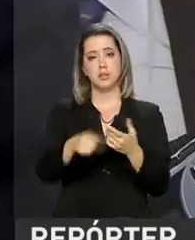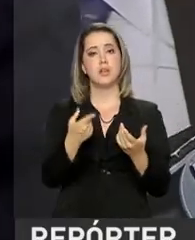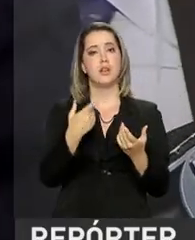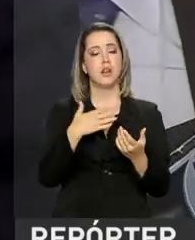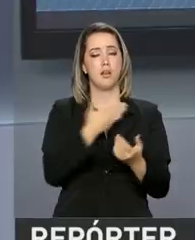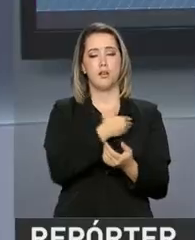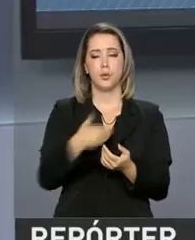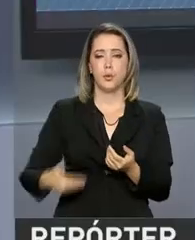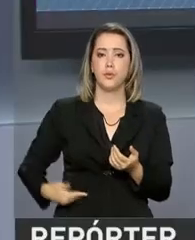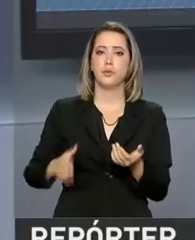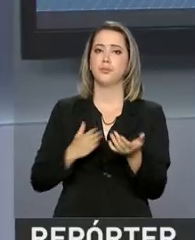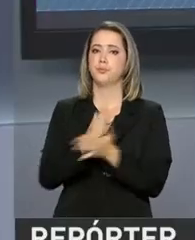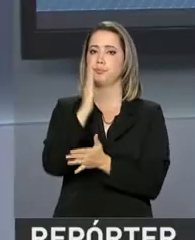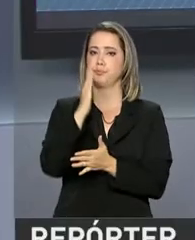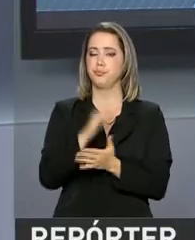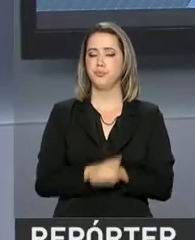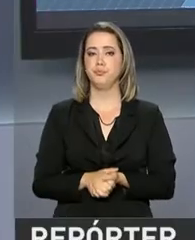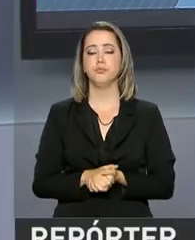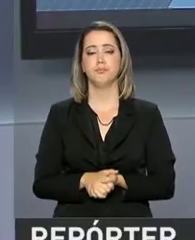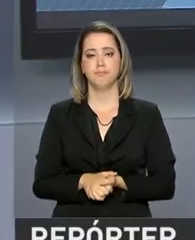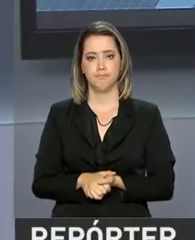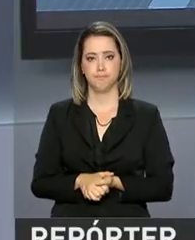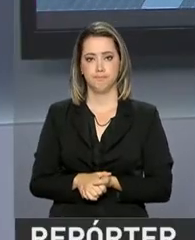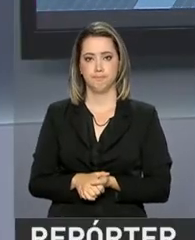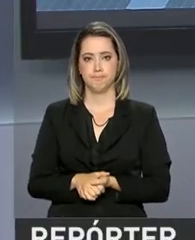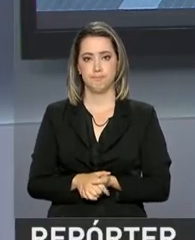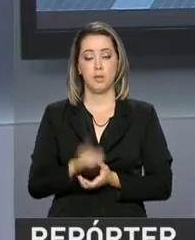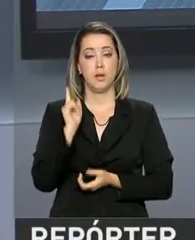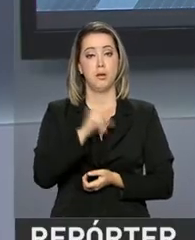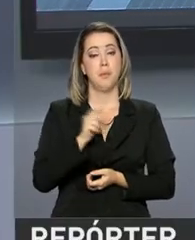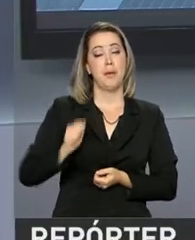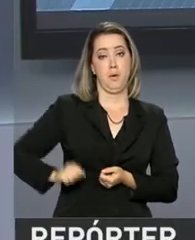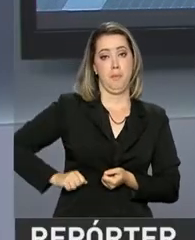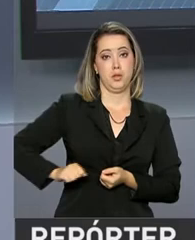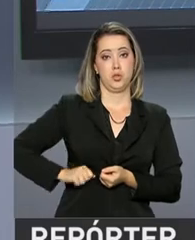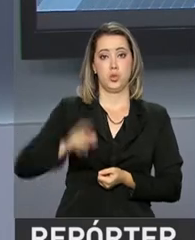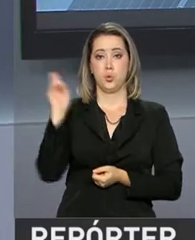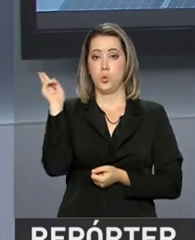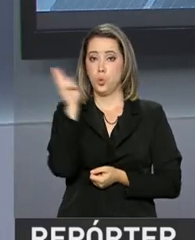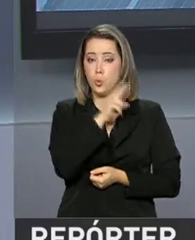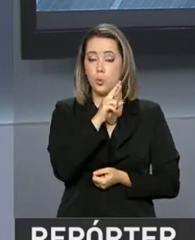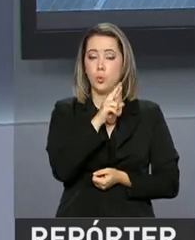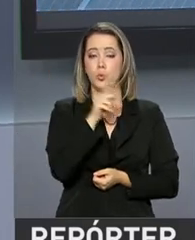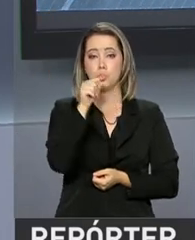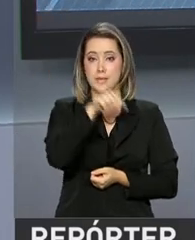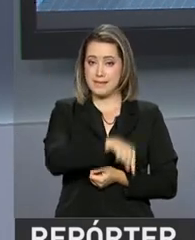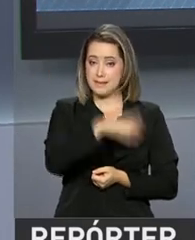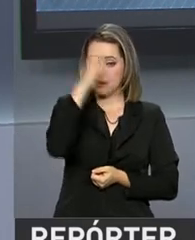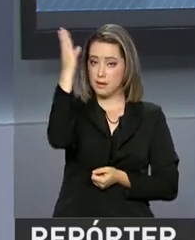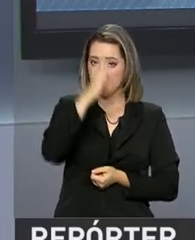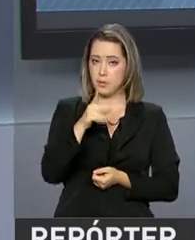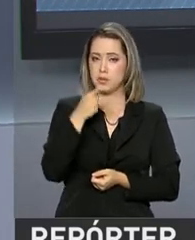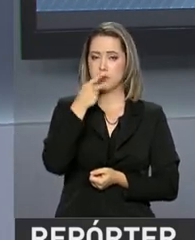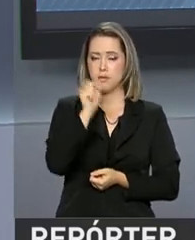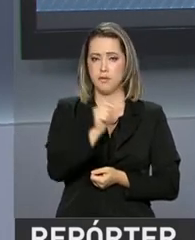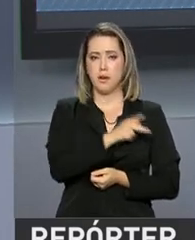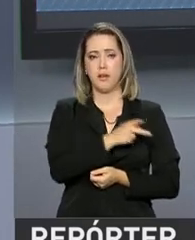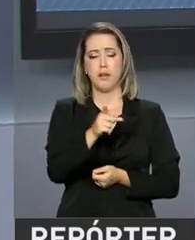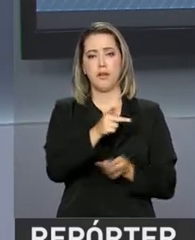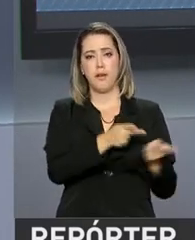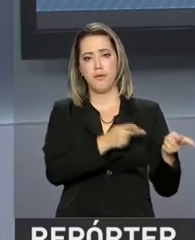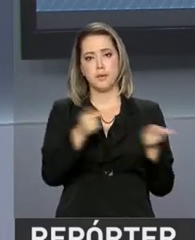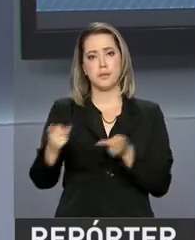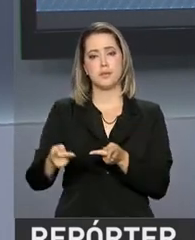governo vai ganhar para o embaixador russo no brasil a visita do presidente michel temer a rússia é momento de